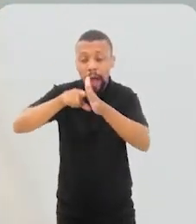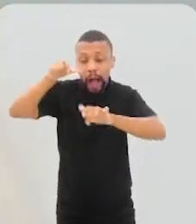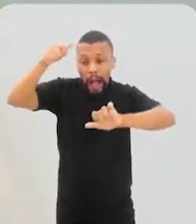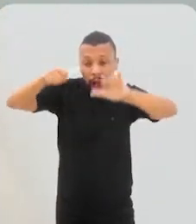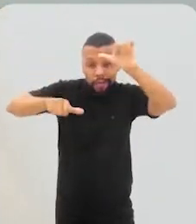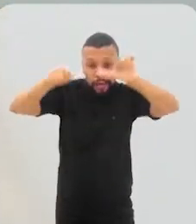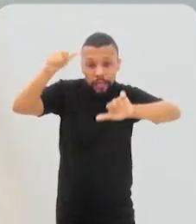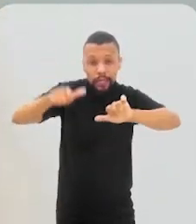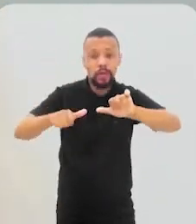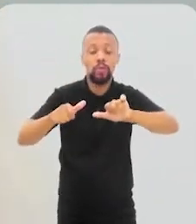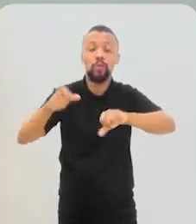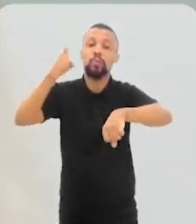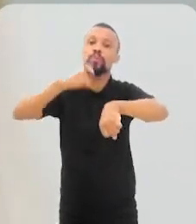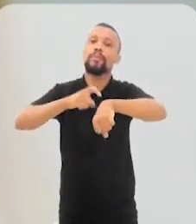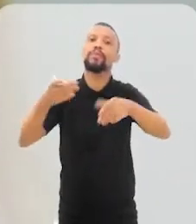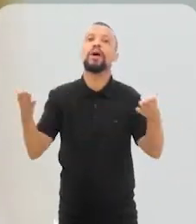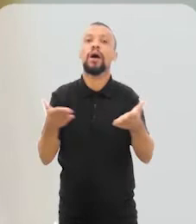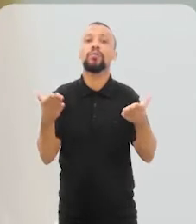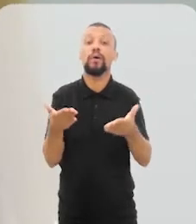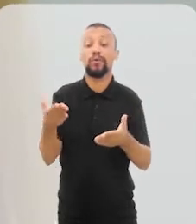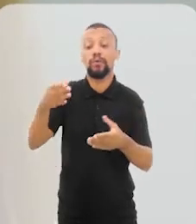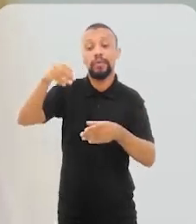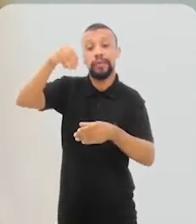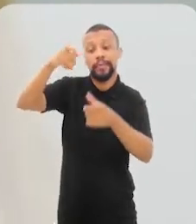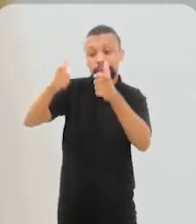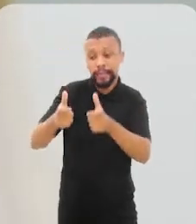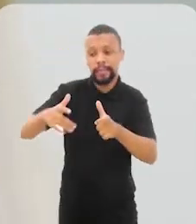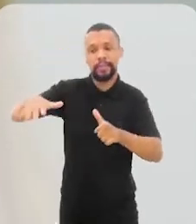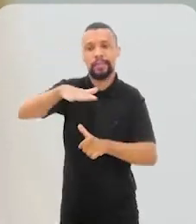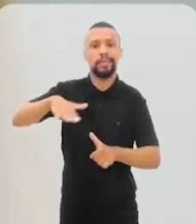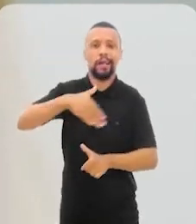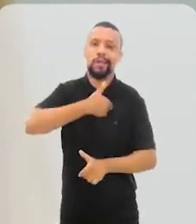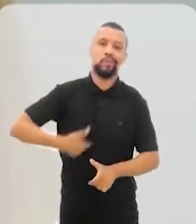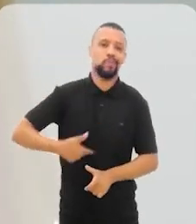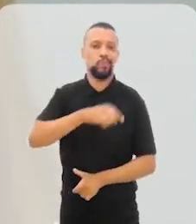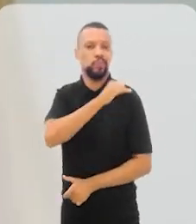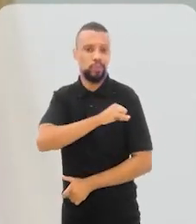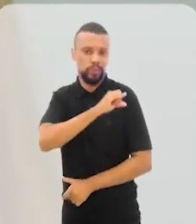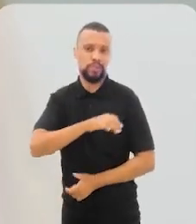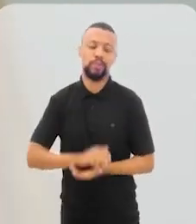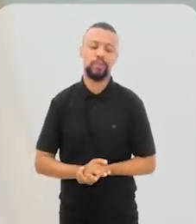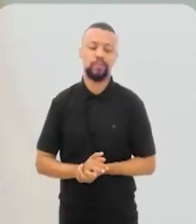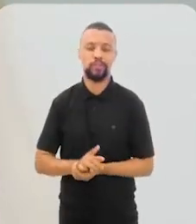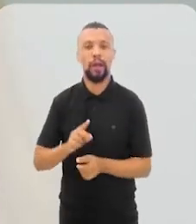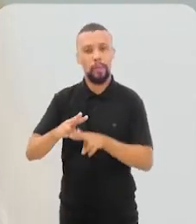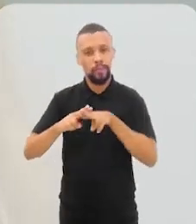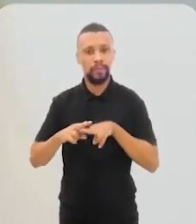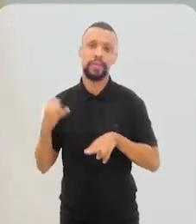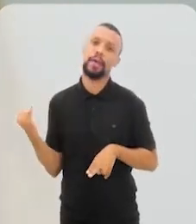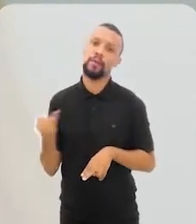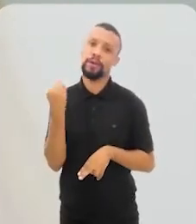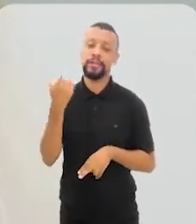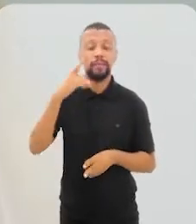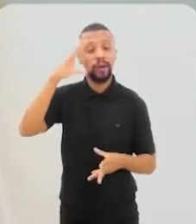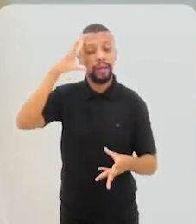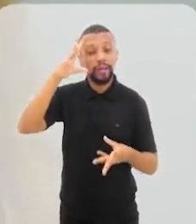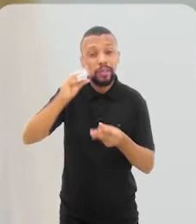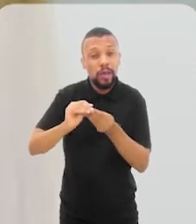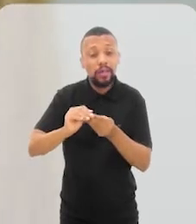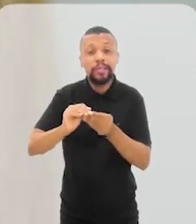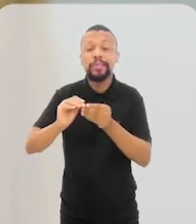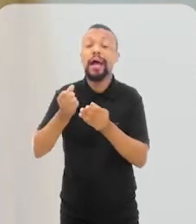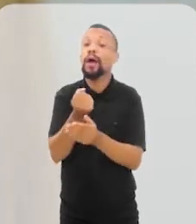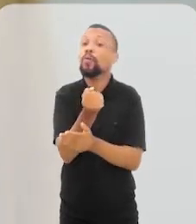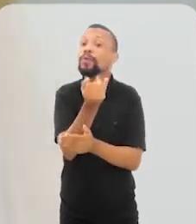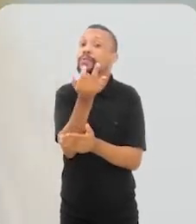do setor atual aqui em território fluminense. E por isso que esse mapeamento é tão importante, porque a gente tendo a noção da